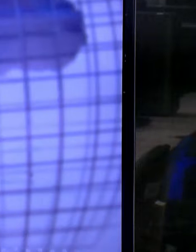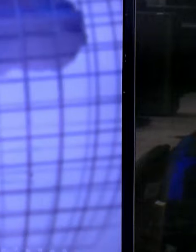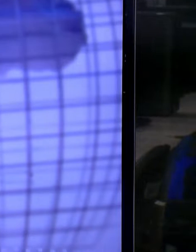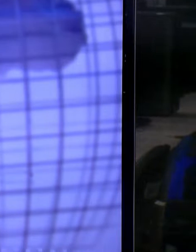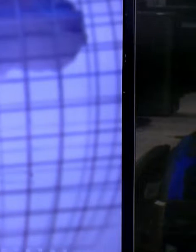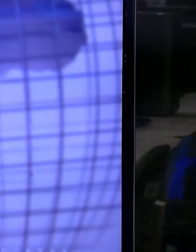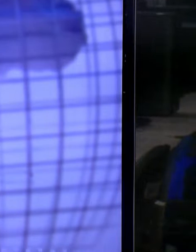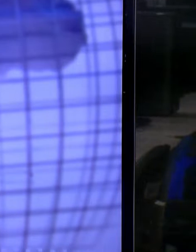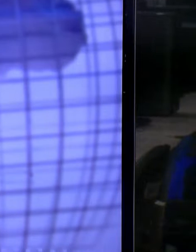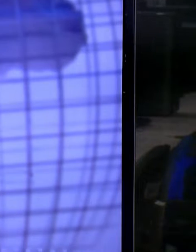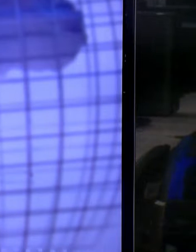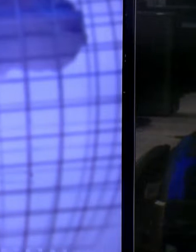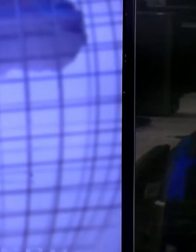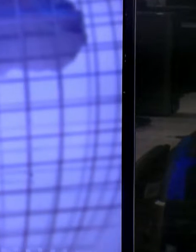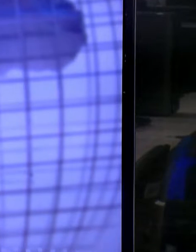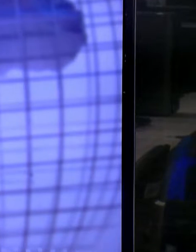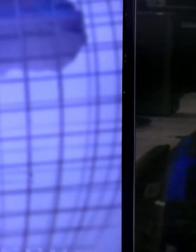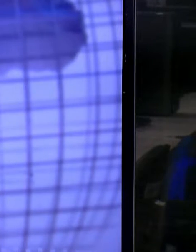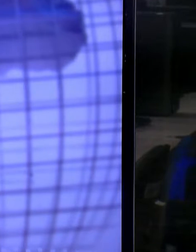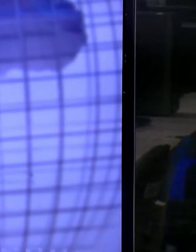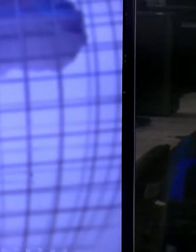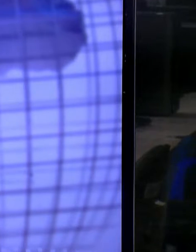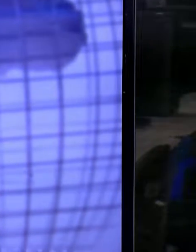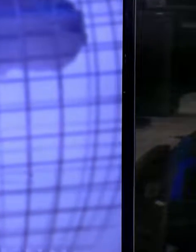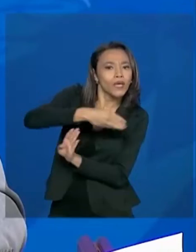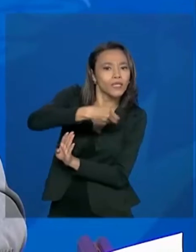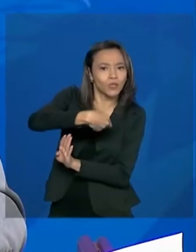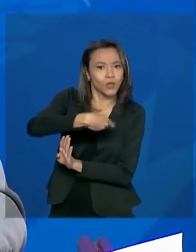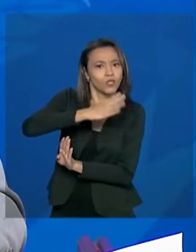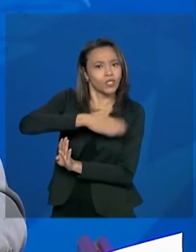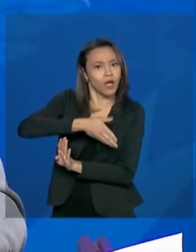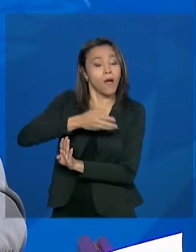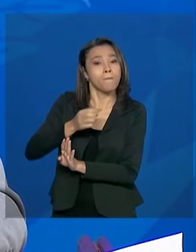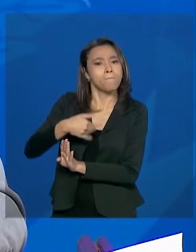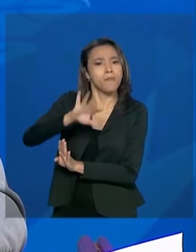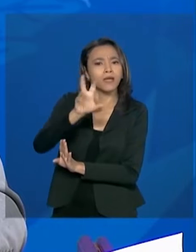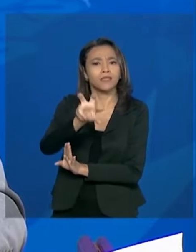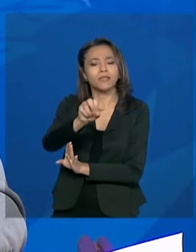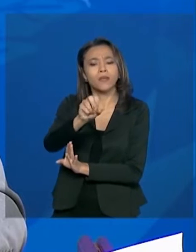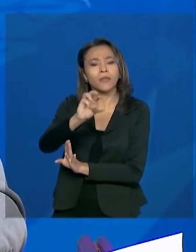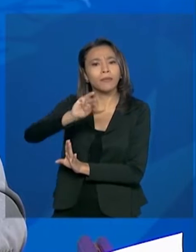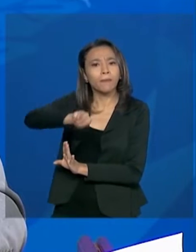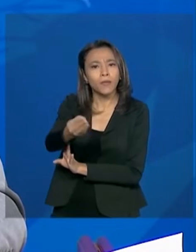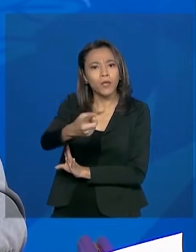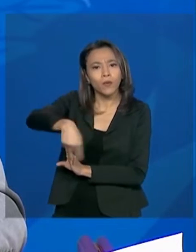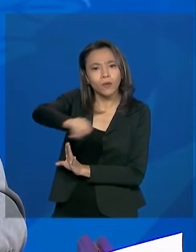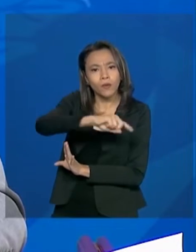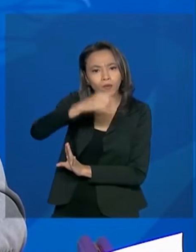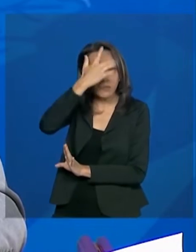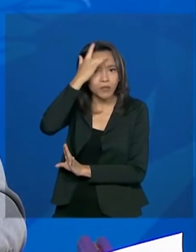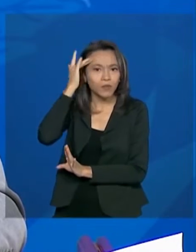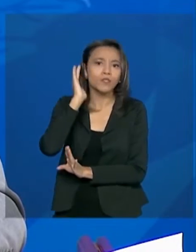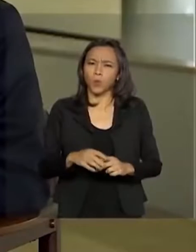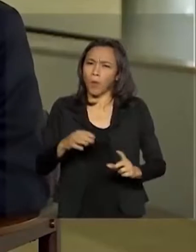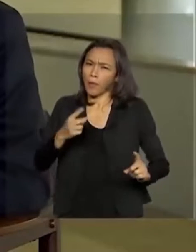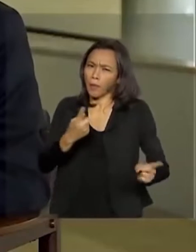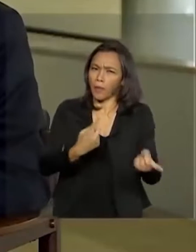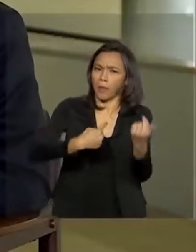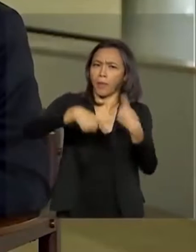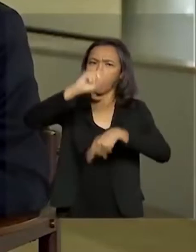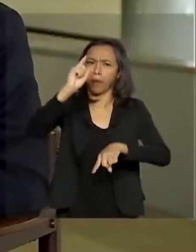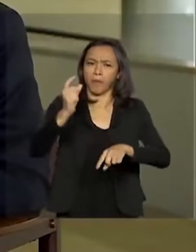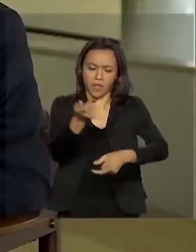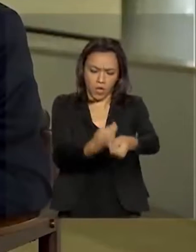para colocar em dúvida a legitimidade das eleições. De acordo com o relatório da Polícia Federal, os generais Ramos e